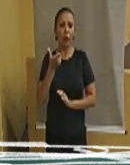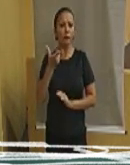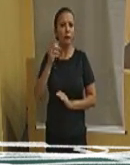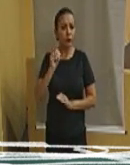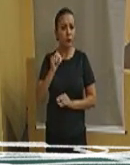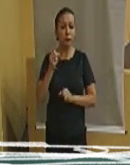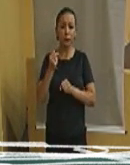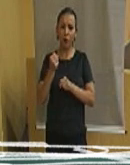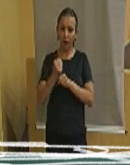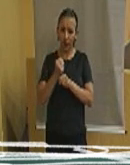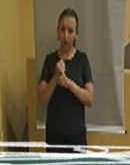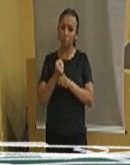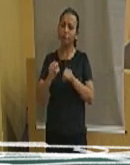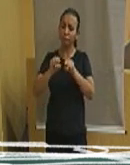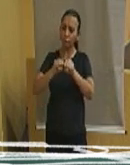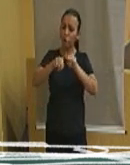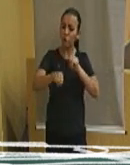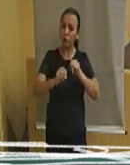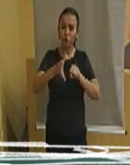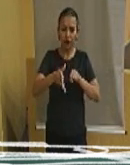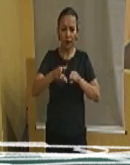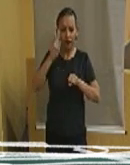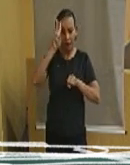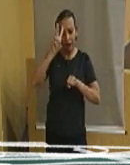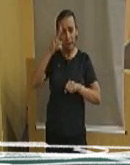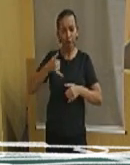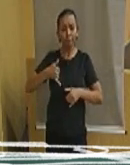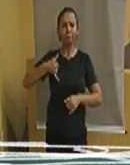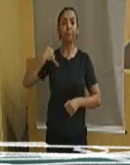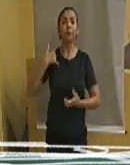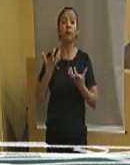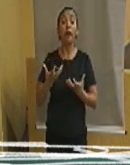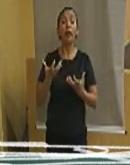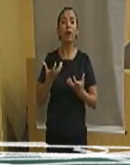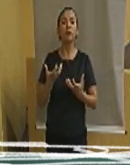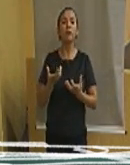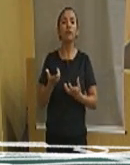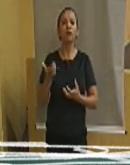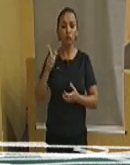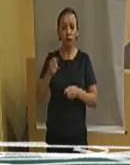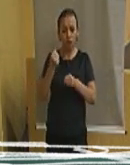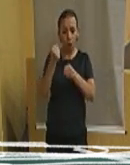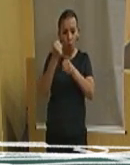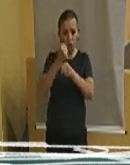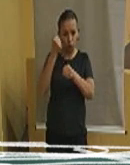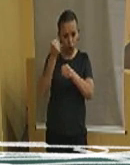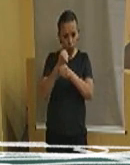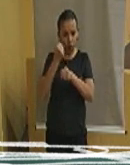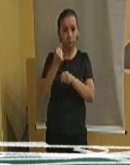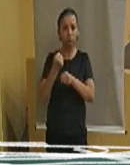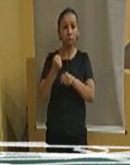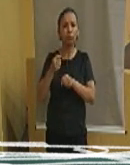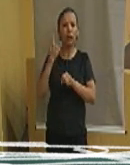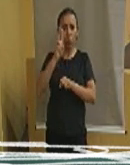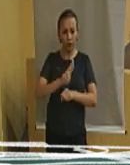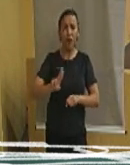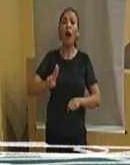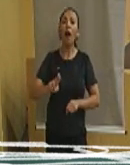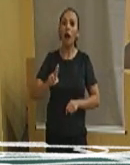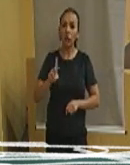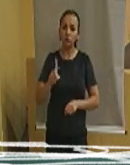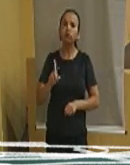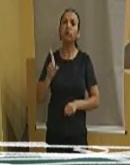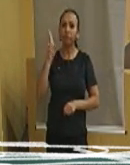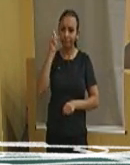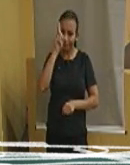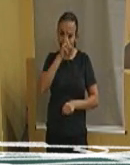formado, queremos construir essa universidade. E apesar de ser uma árdua e responsável